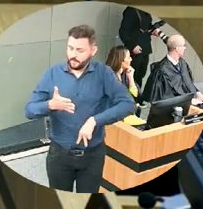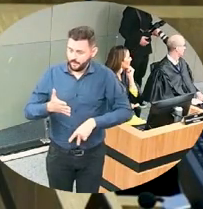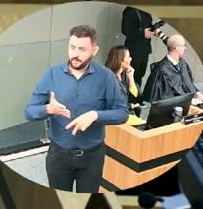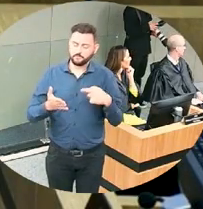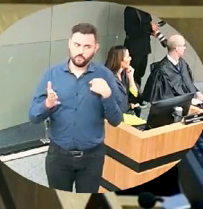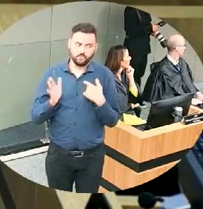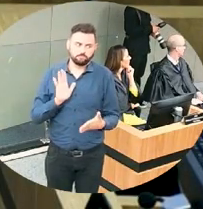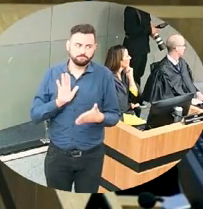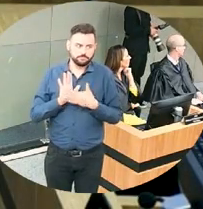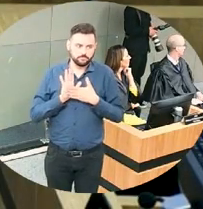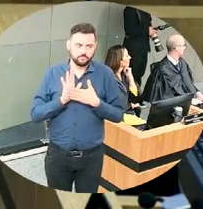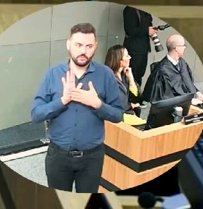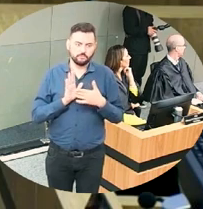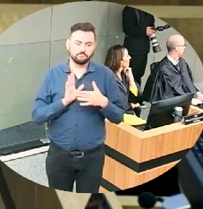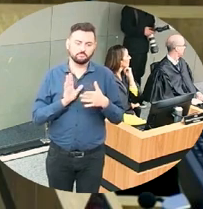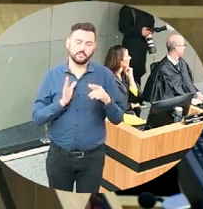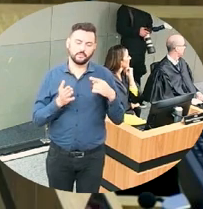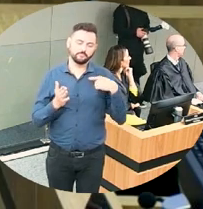termo de